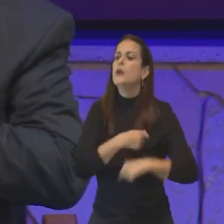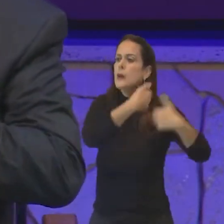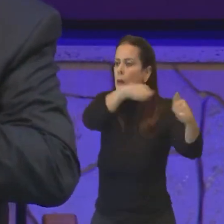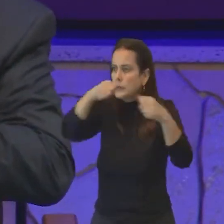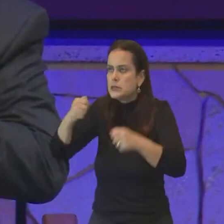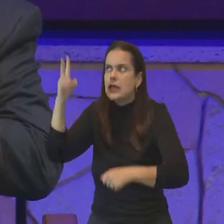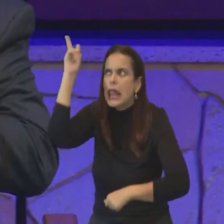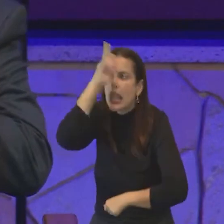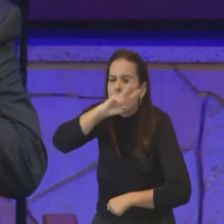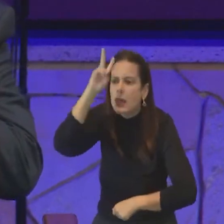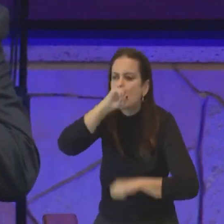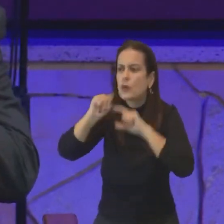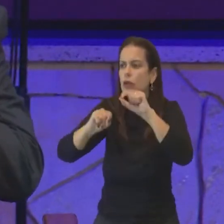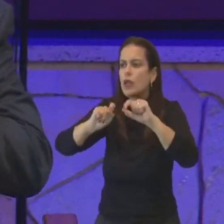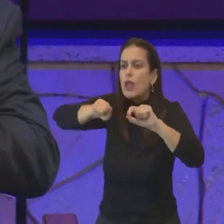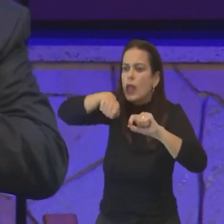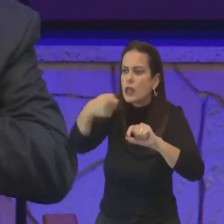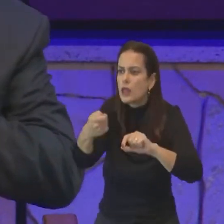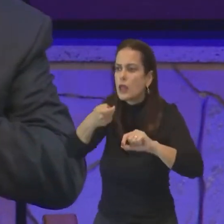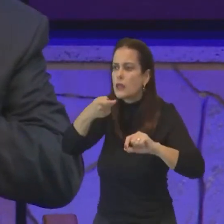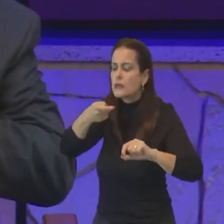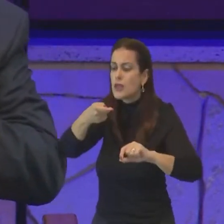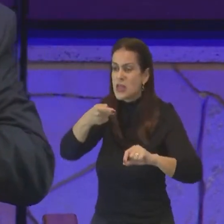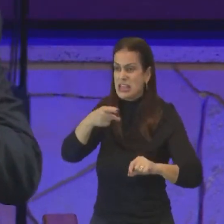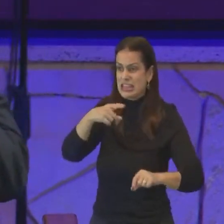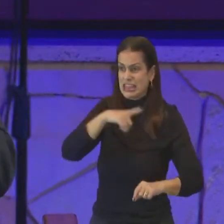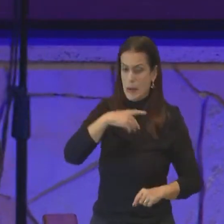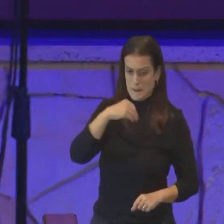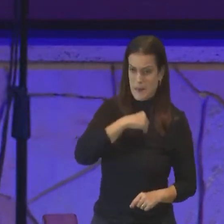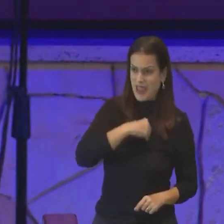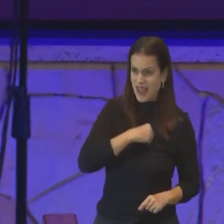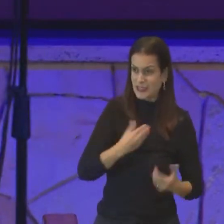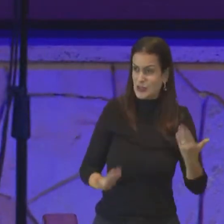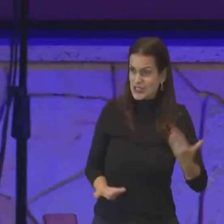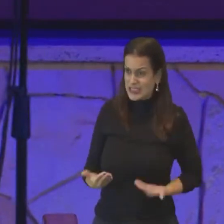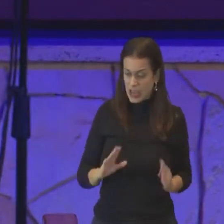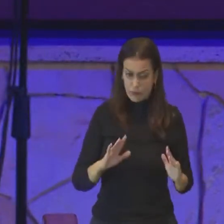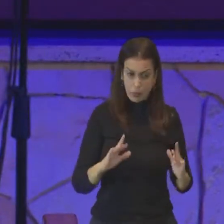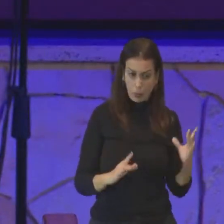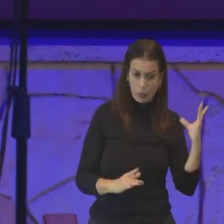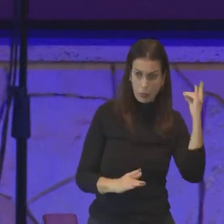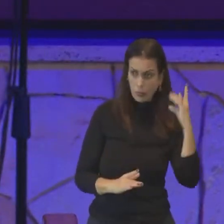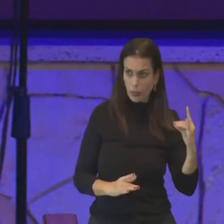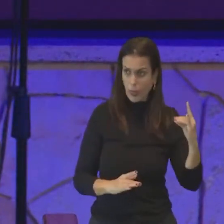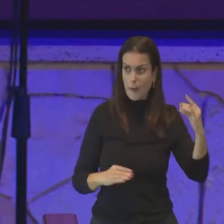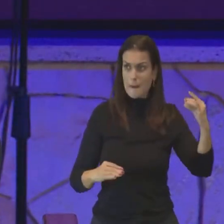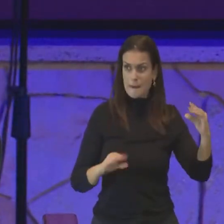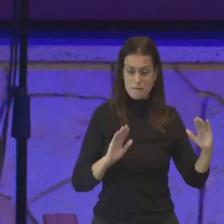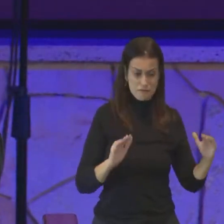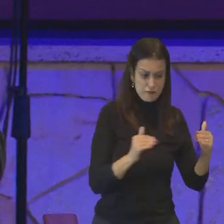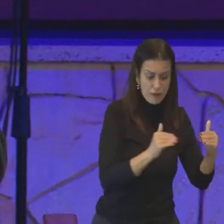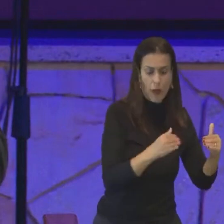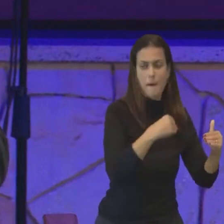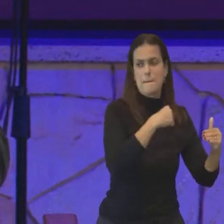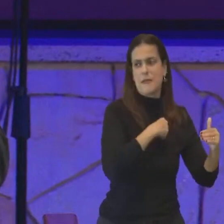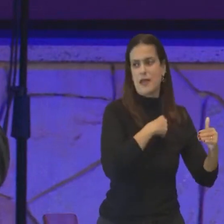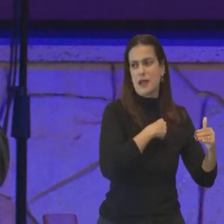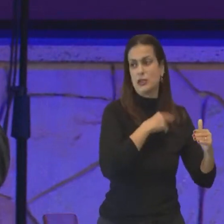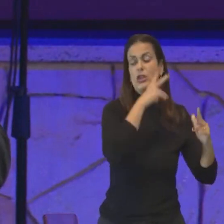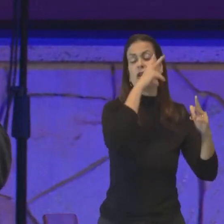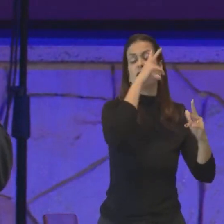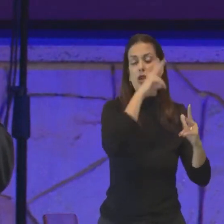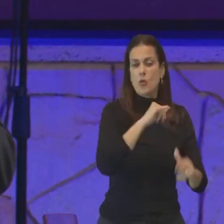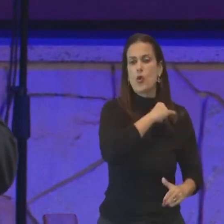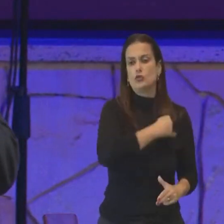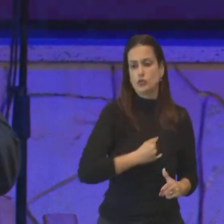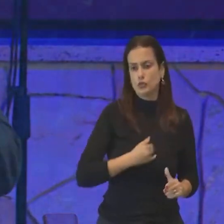nos lembrar que quem comete pecado é servo do pecado, conforme nos afirma em João 8, verso